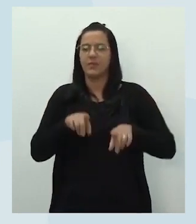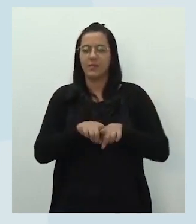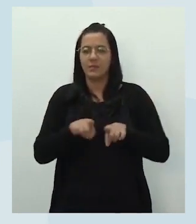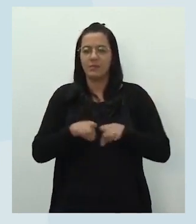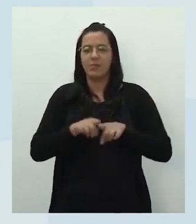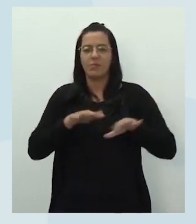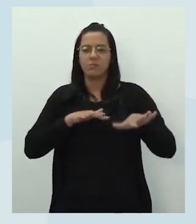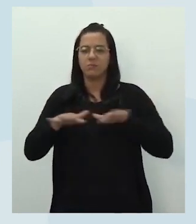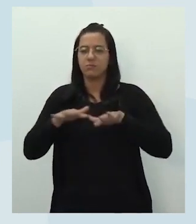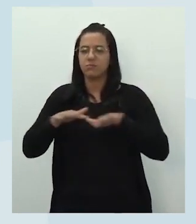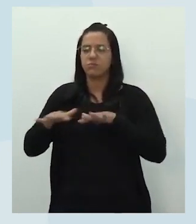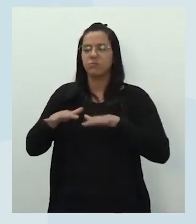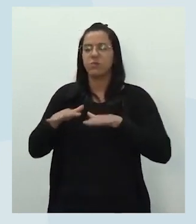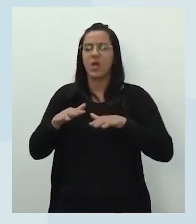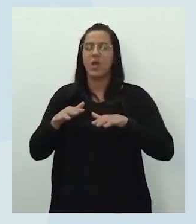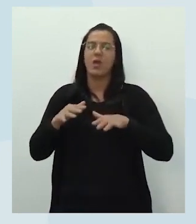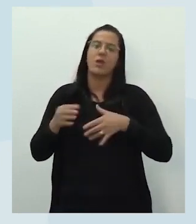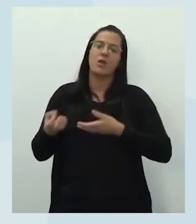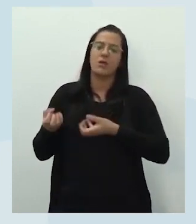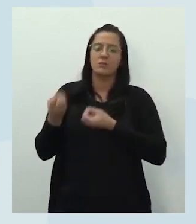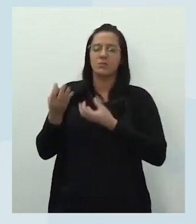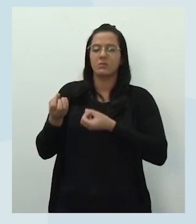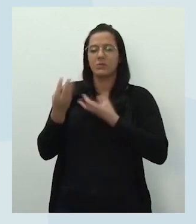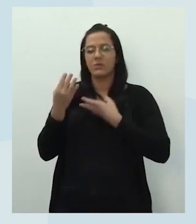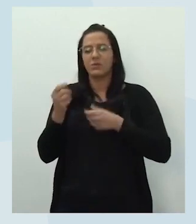mutação, essas informações da biologia.